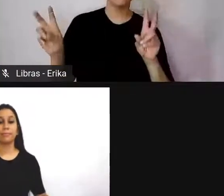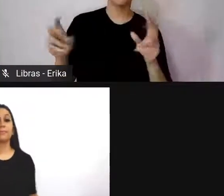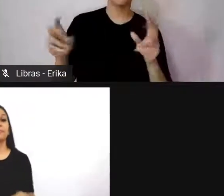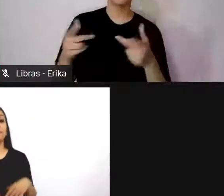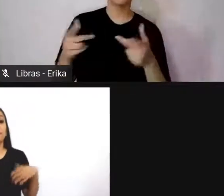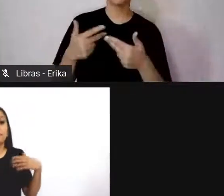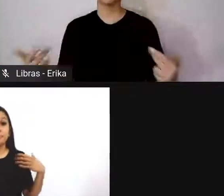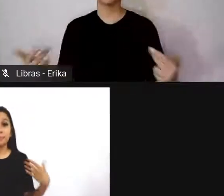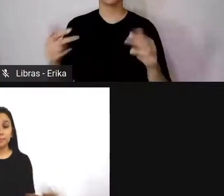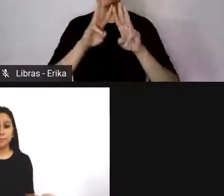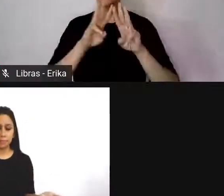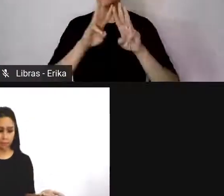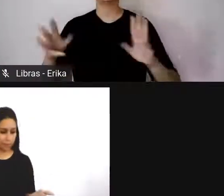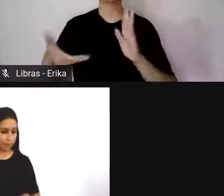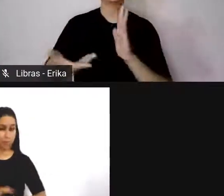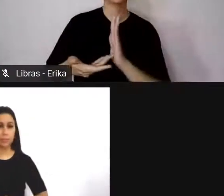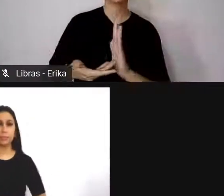né?